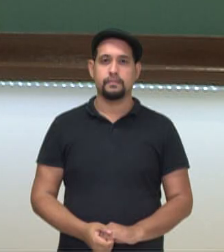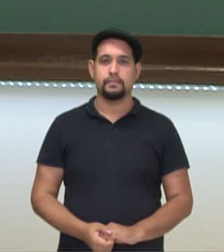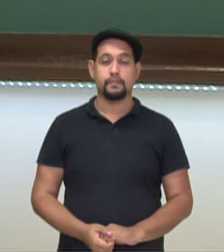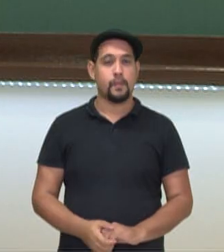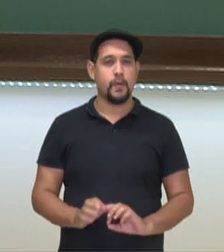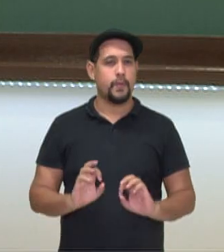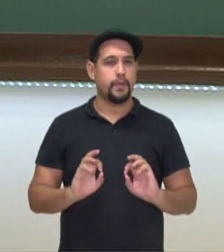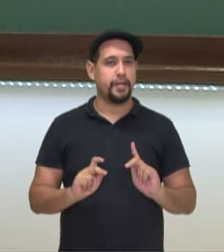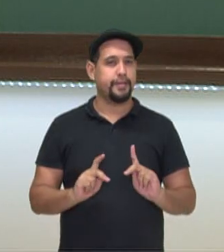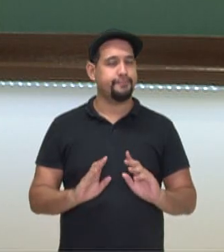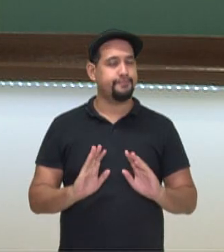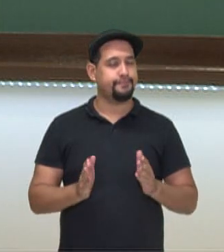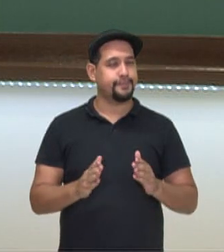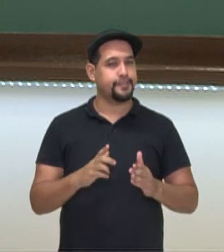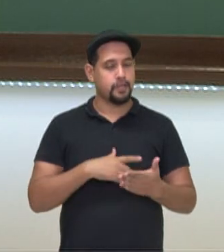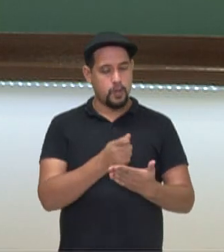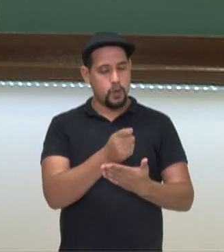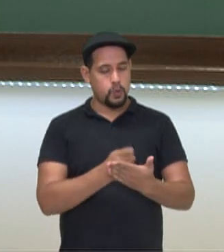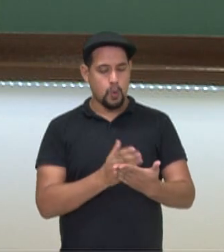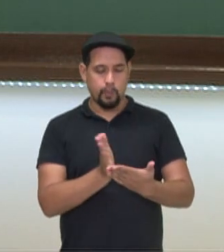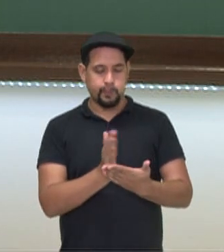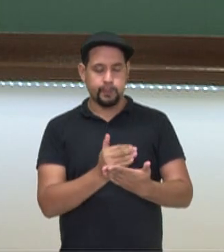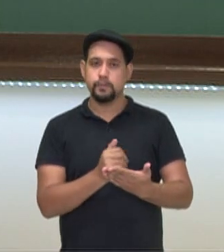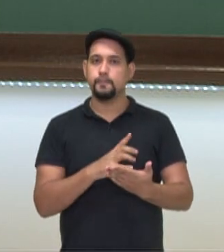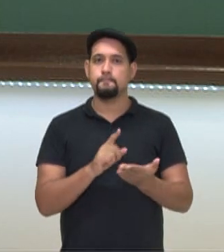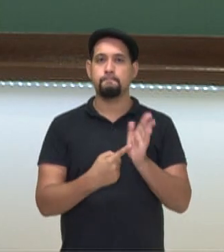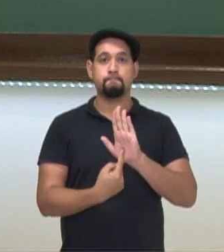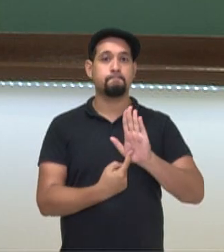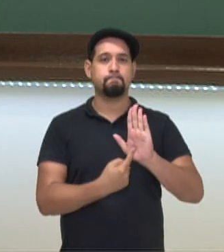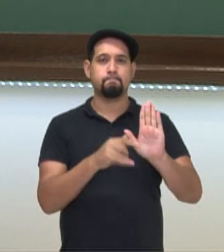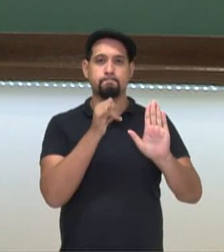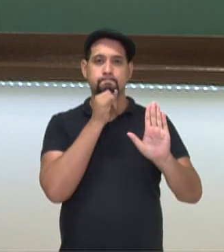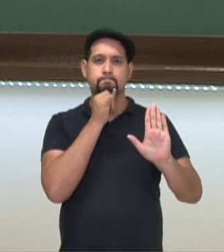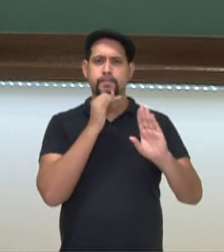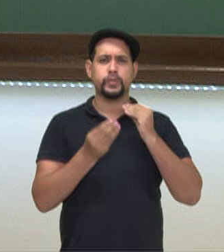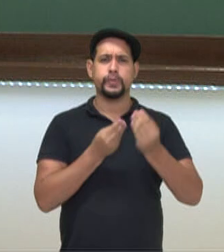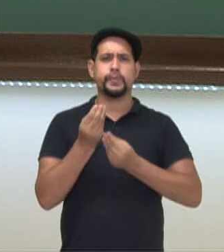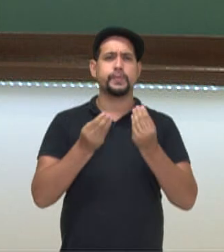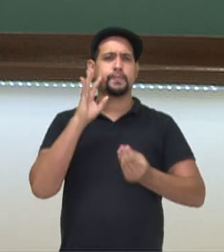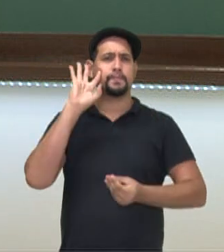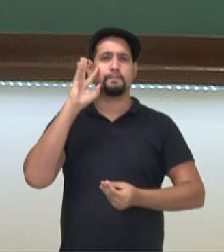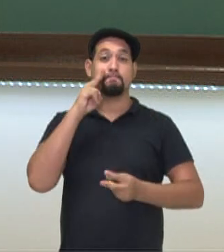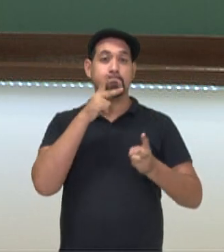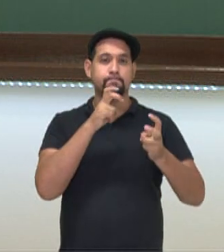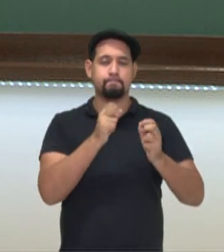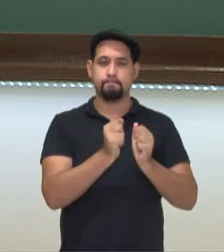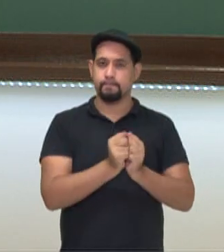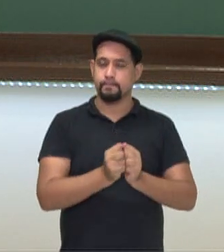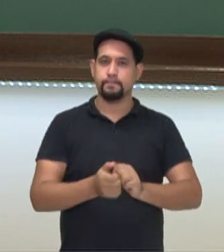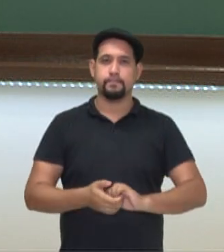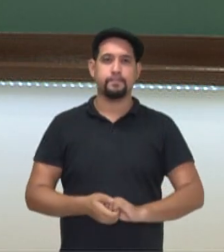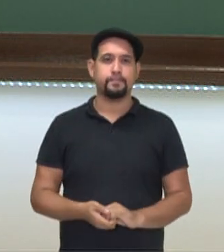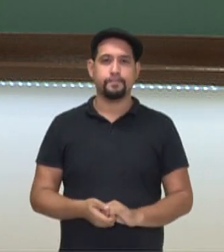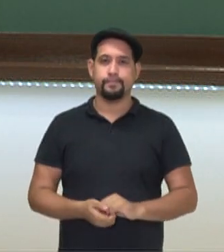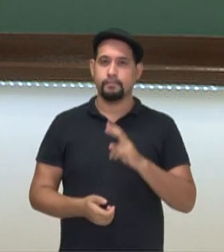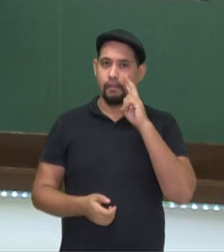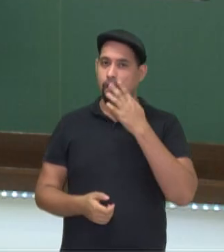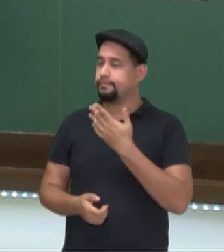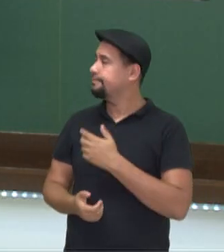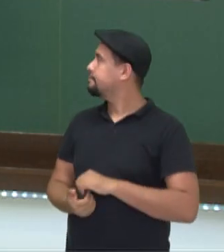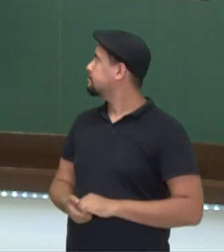Muito bem, agora que você já tem tudo anotado no seu caderno, eu quero te mostrar um exemplo de como isso funciona. Confere comigo. Olha